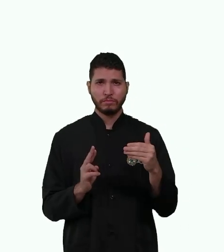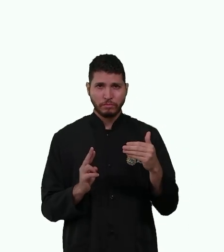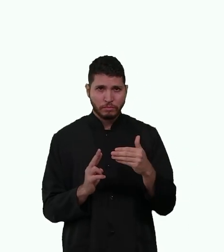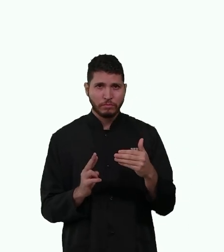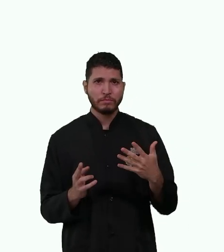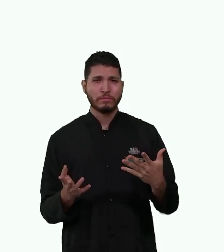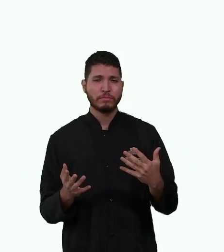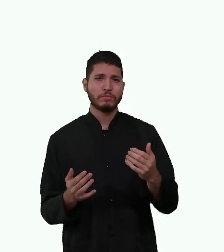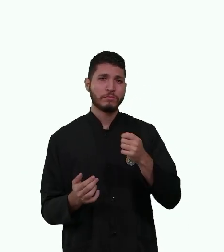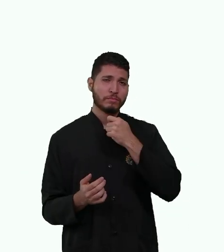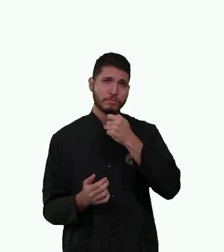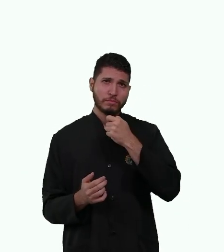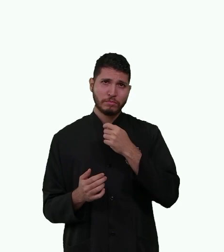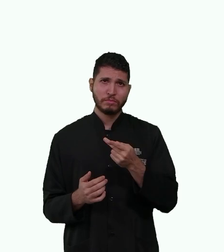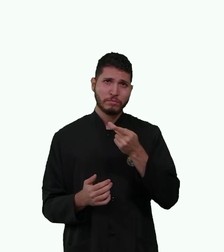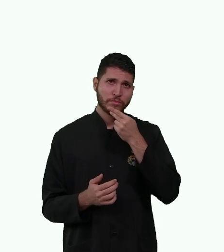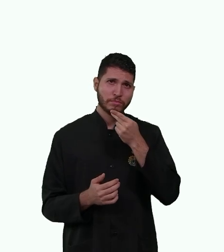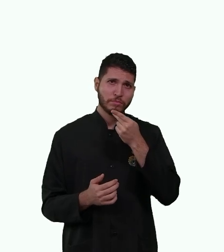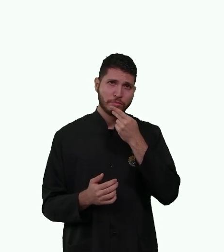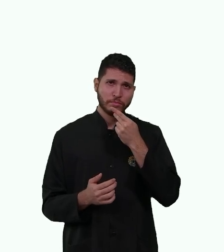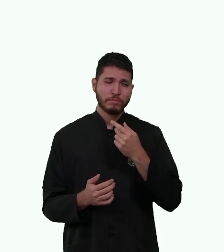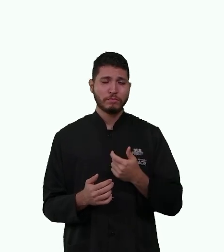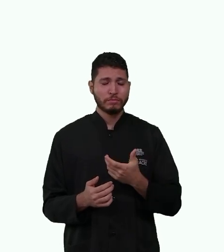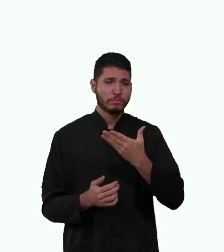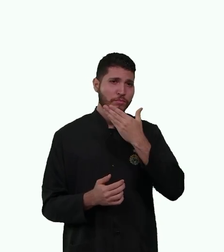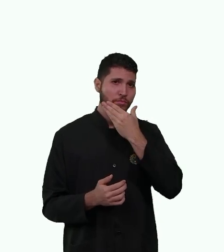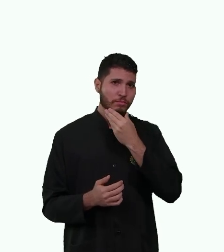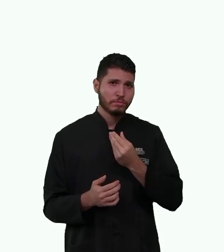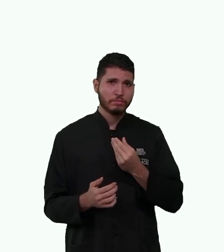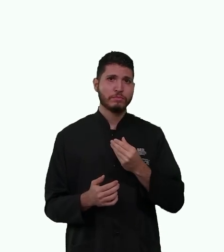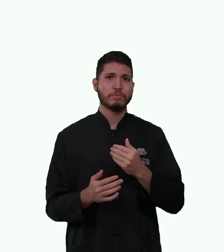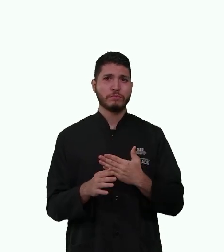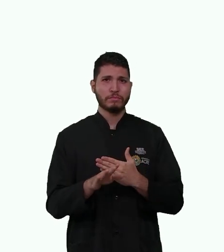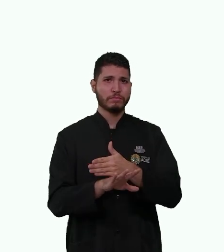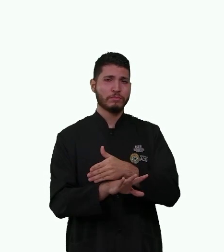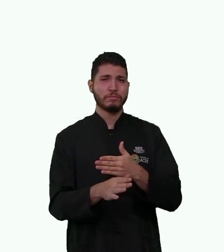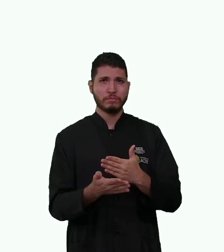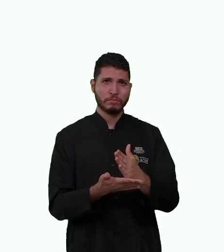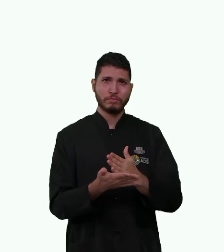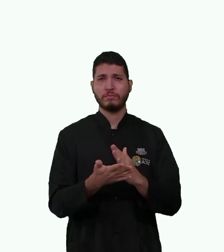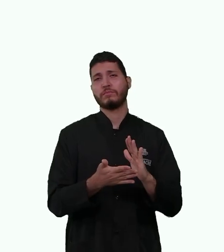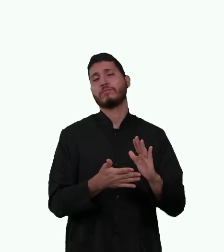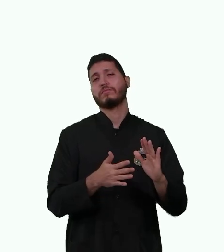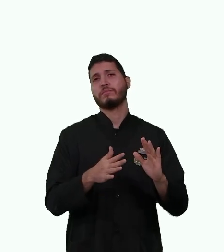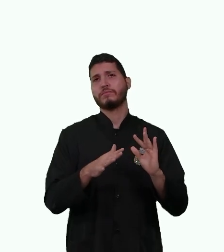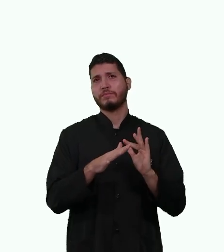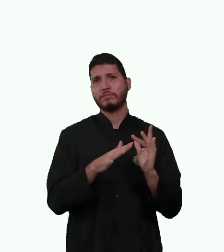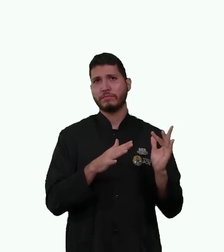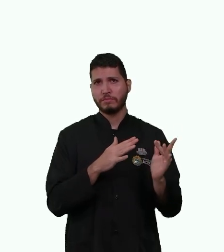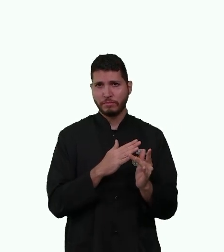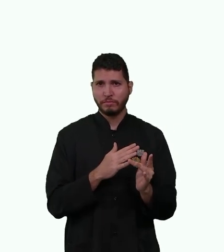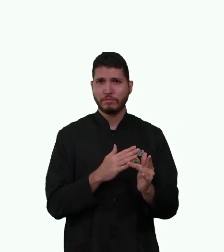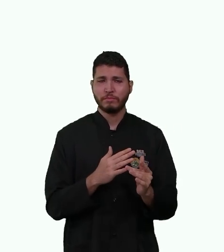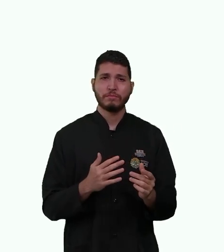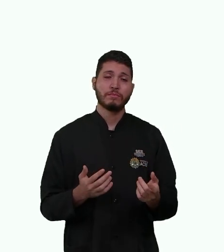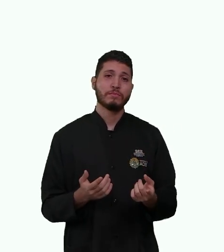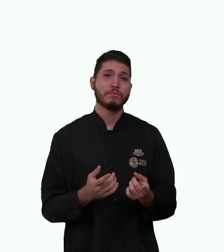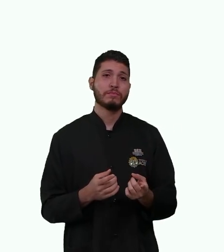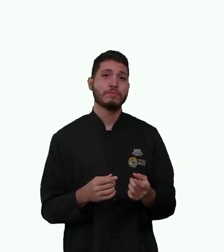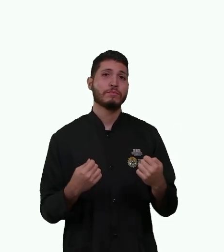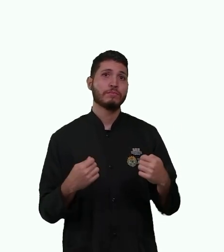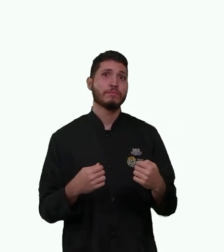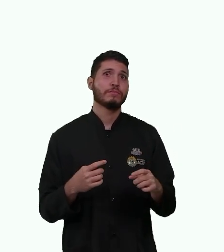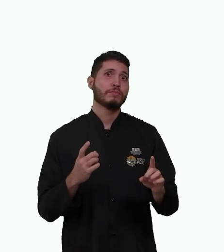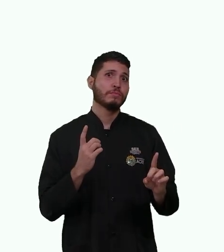probabilidade de ele ser um homem que acesse alguma rede social é O que eu quero saber, qual é a chance de eu pegar